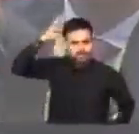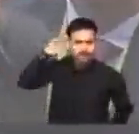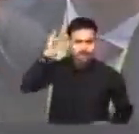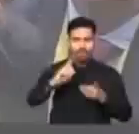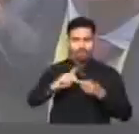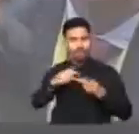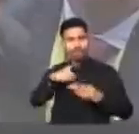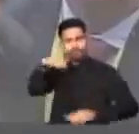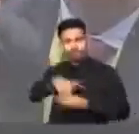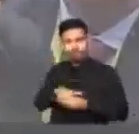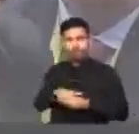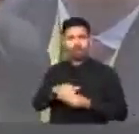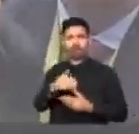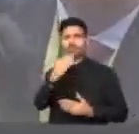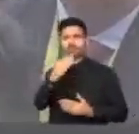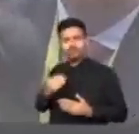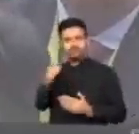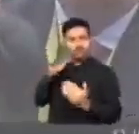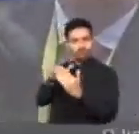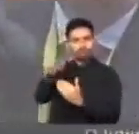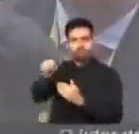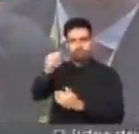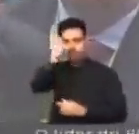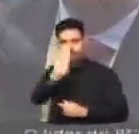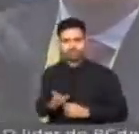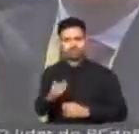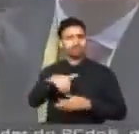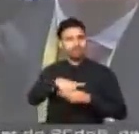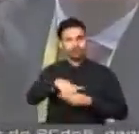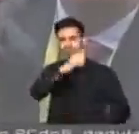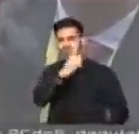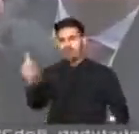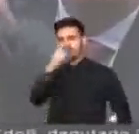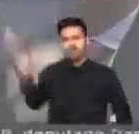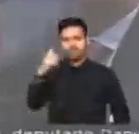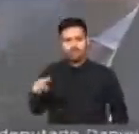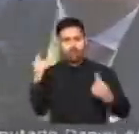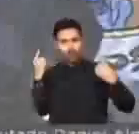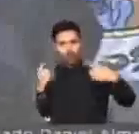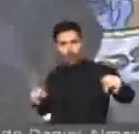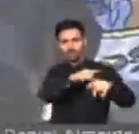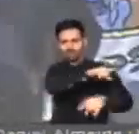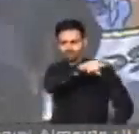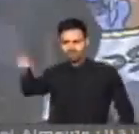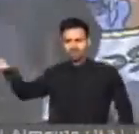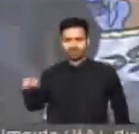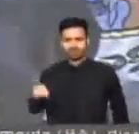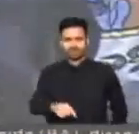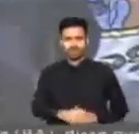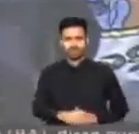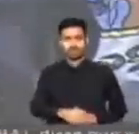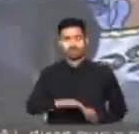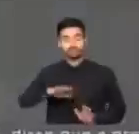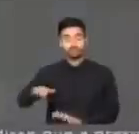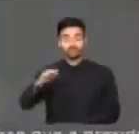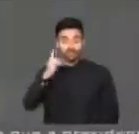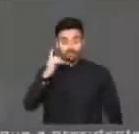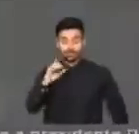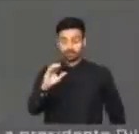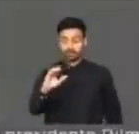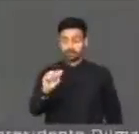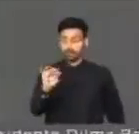eu voto a favor do Brasil. Não, não, não contra vocês. Deputado Caetano, do PT da Bahia,